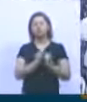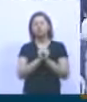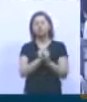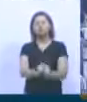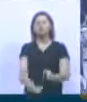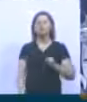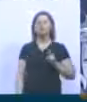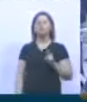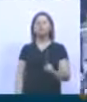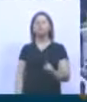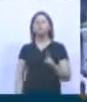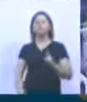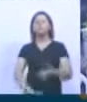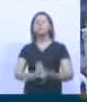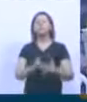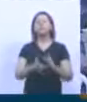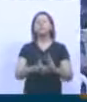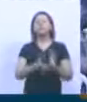contigo